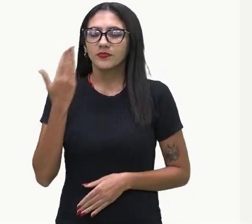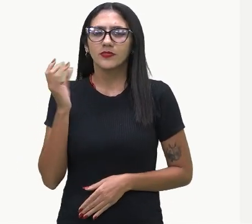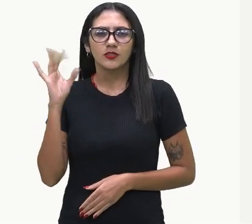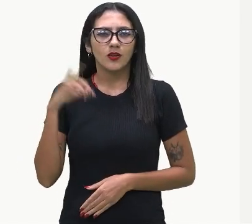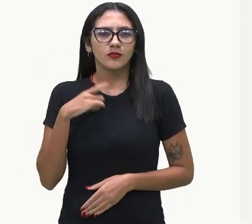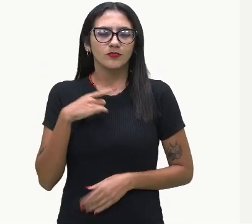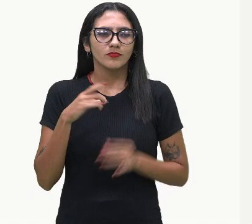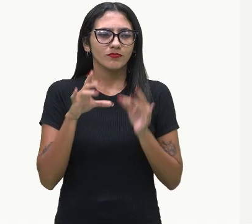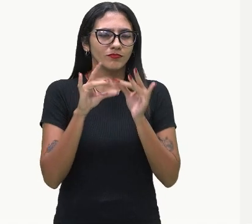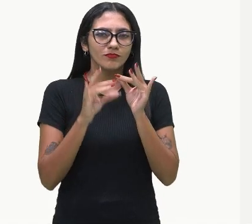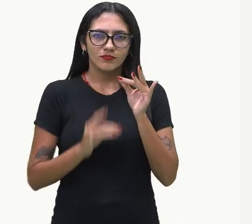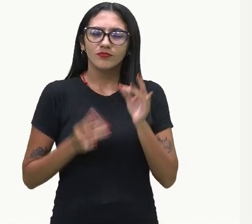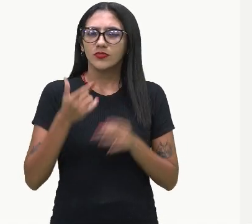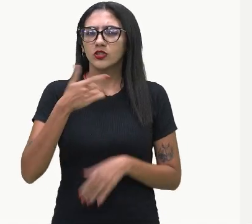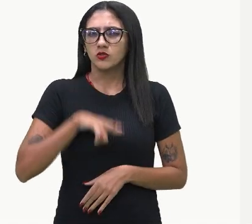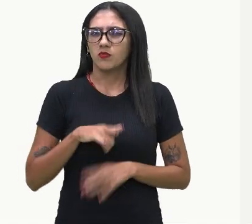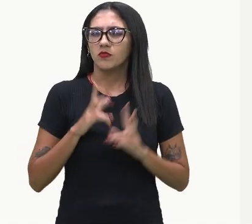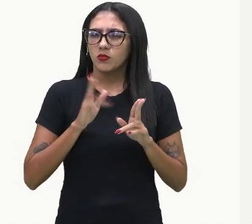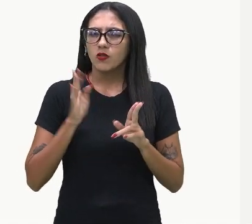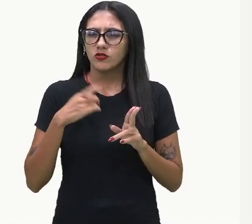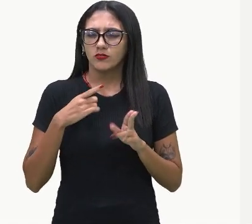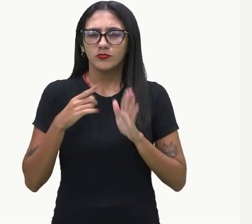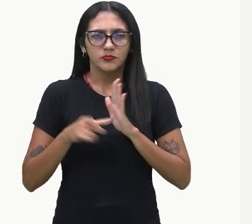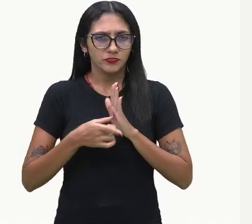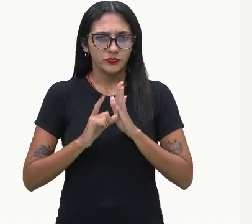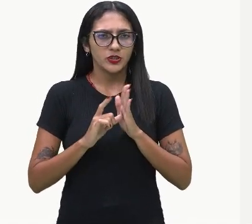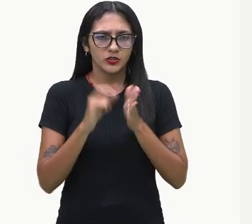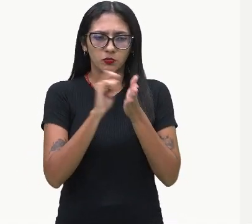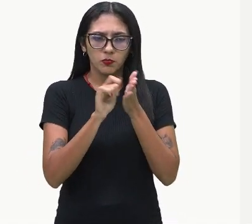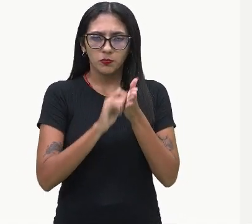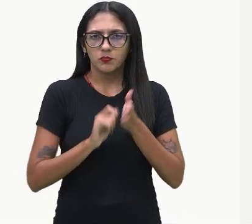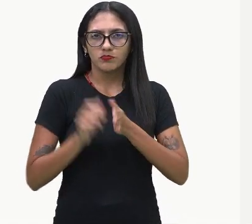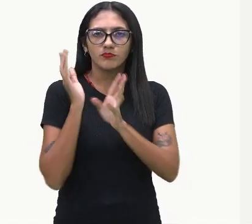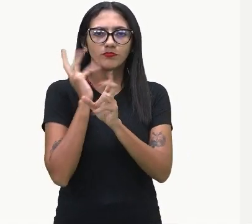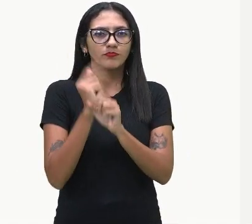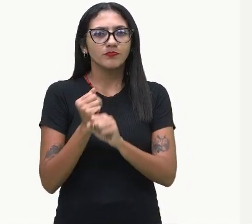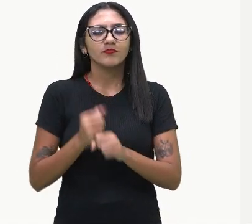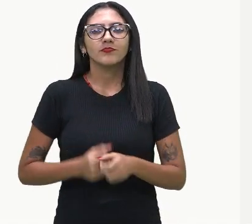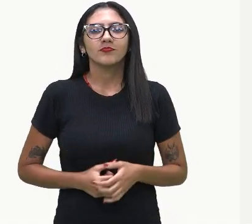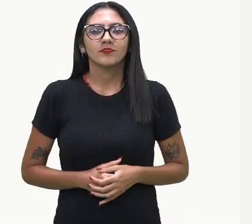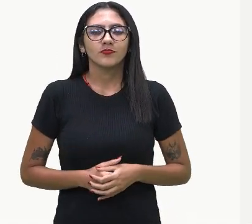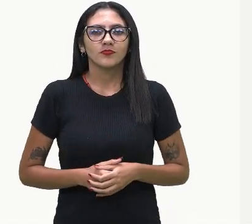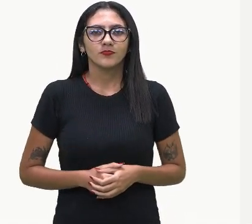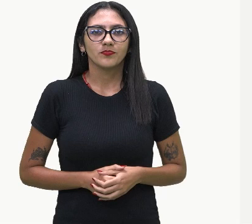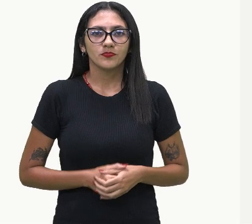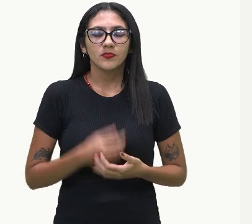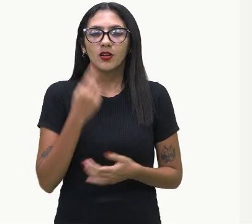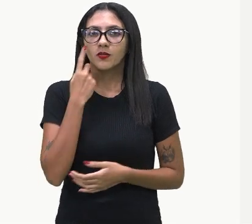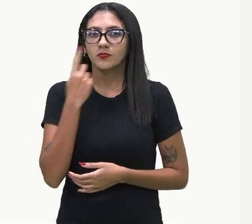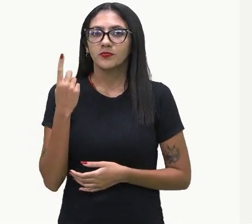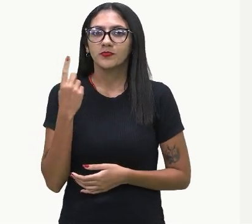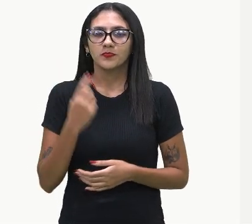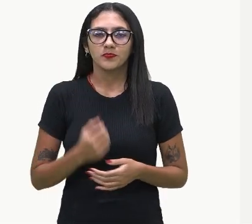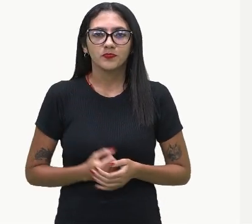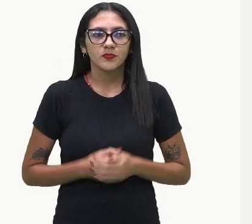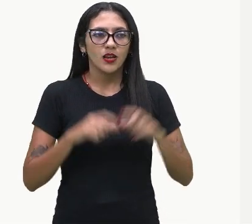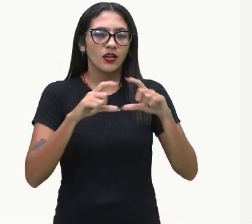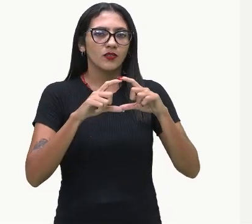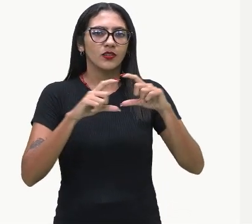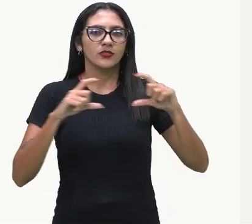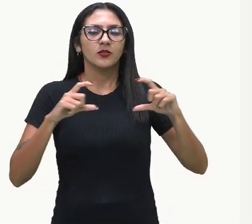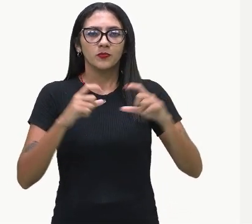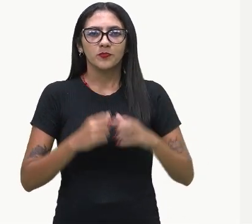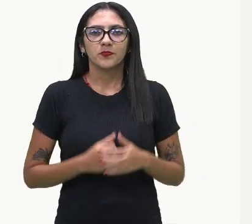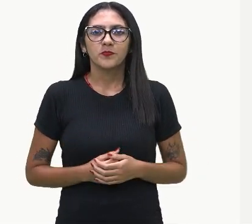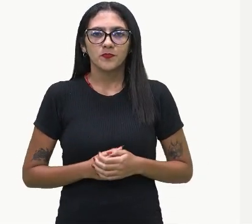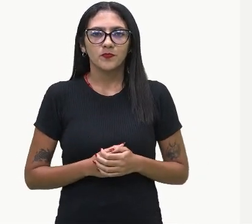vendo, né, exatamente o que a gente acabou de calcular. Olha aí o nosso teorema de Tales sendo aplicado. 8 está